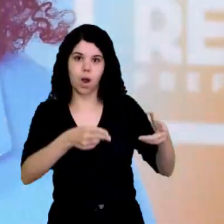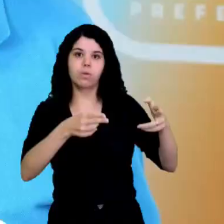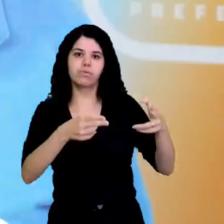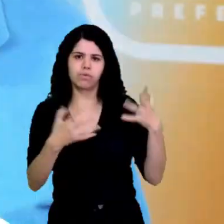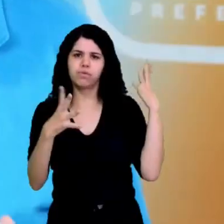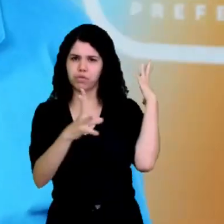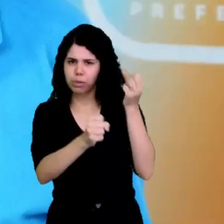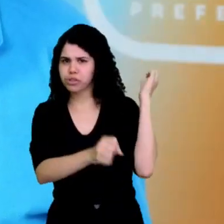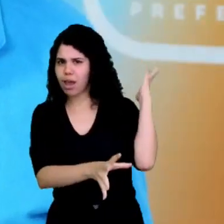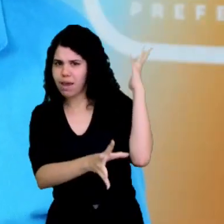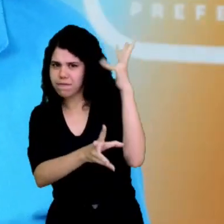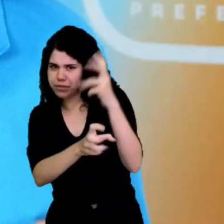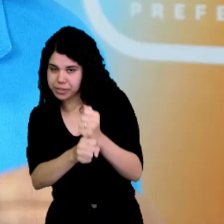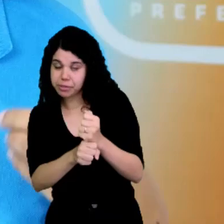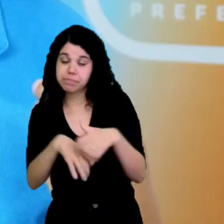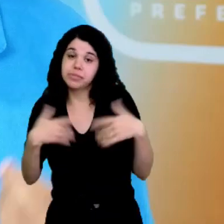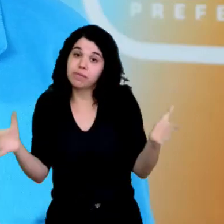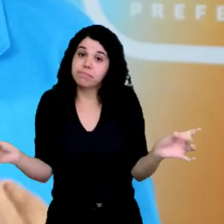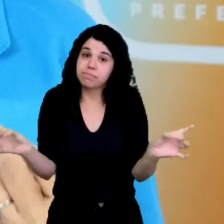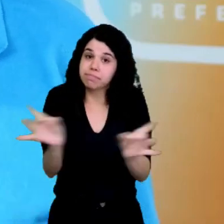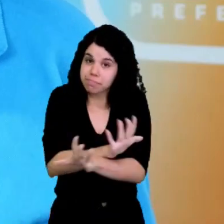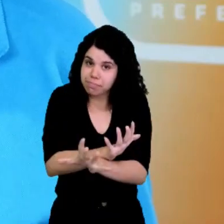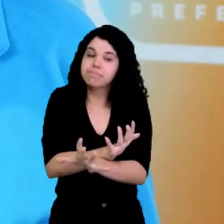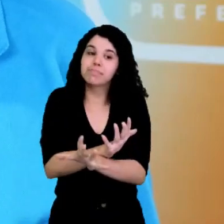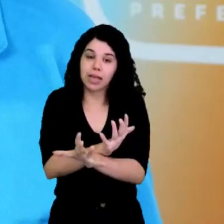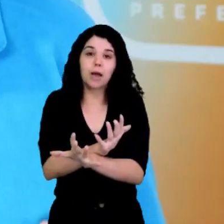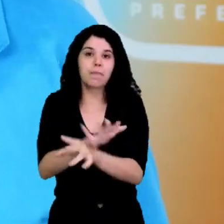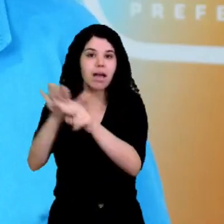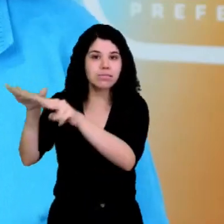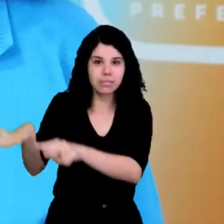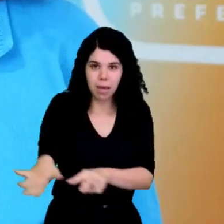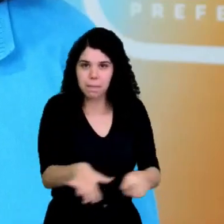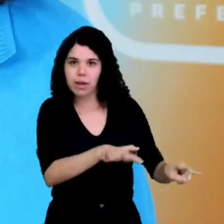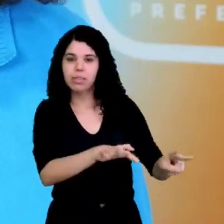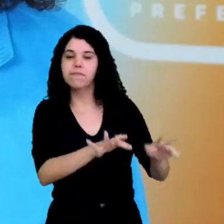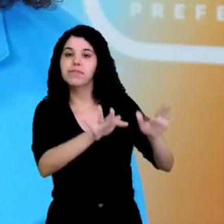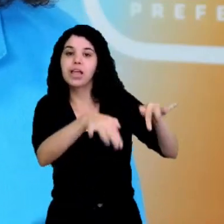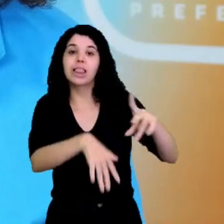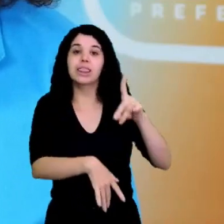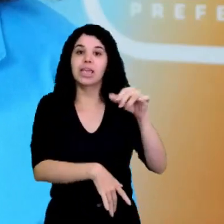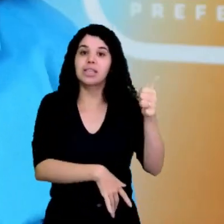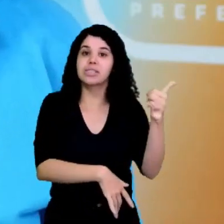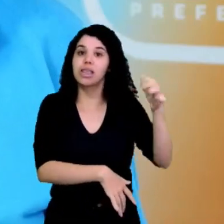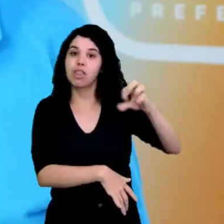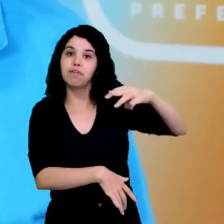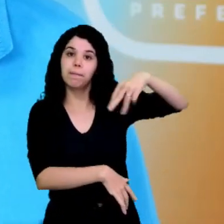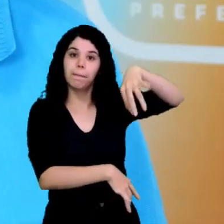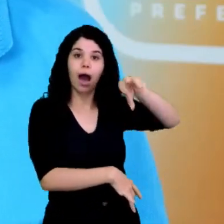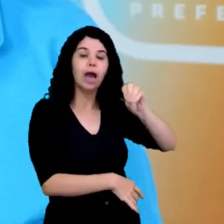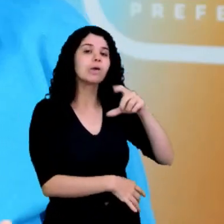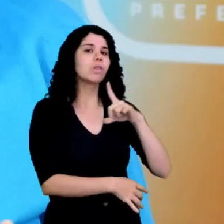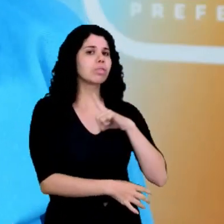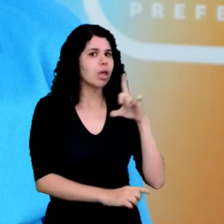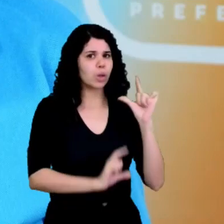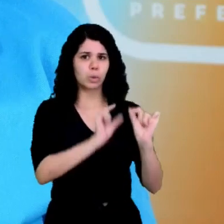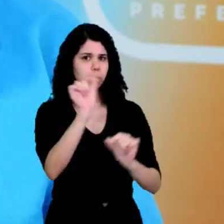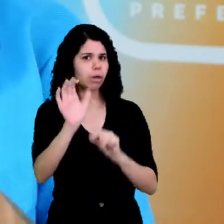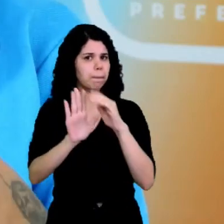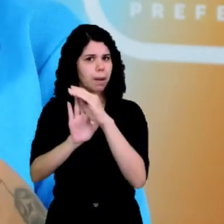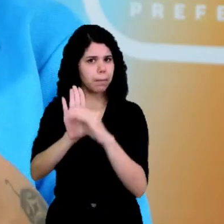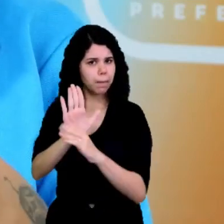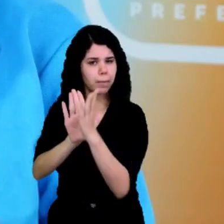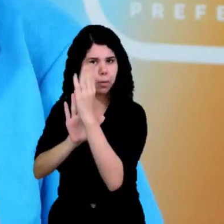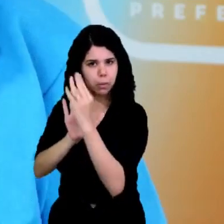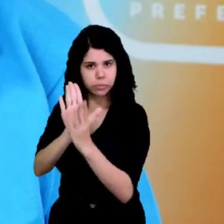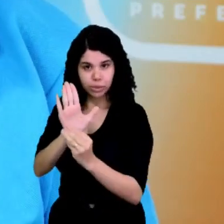revisar? Encerrando incrivelmente a nossa semana, dia 19 de maio, teremos os seguintes